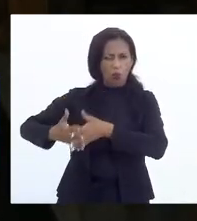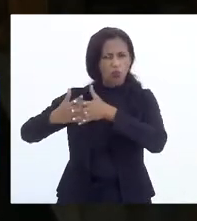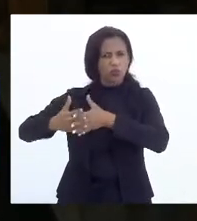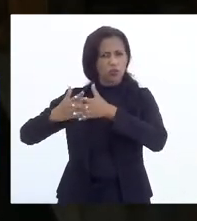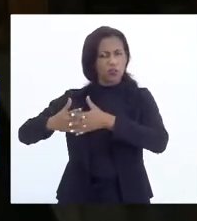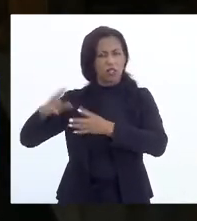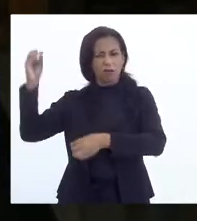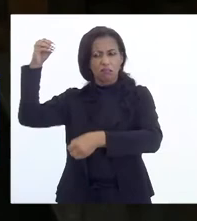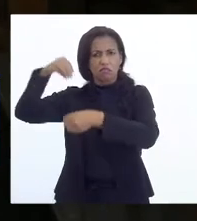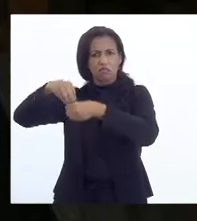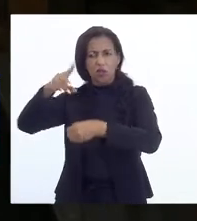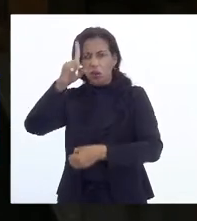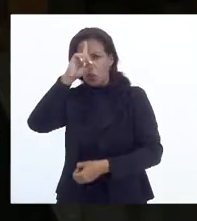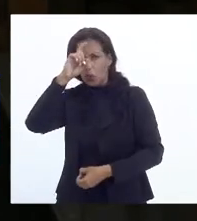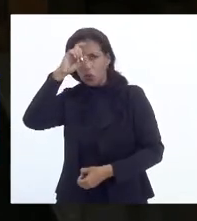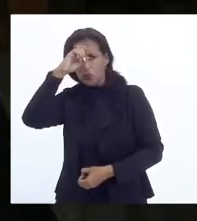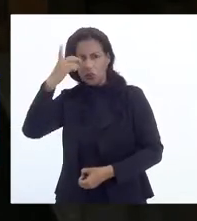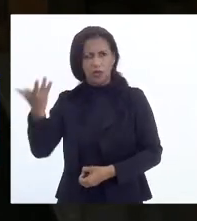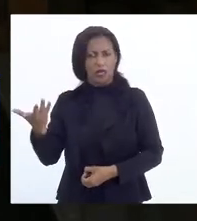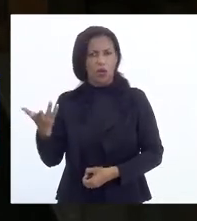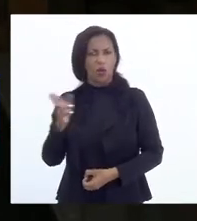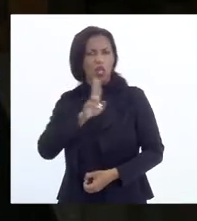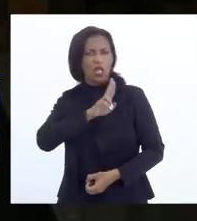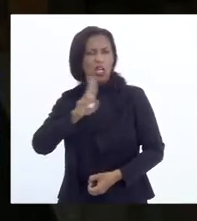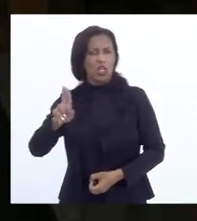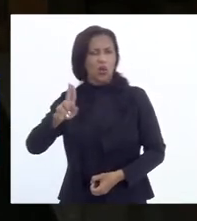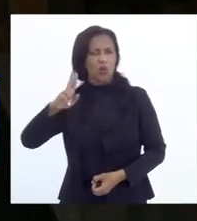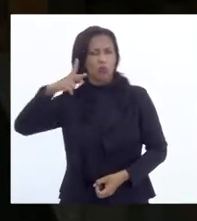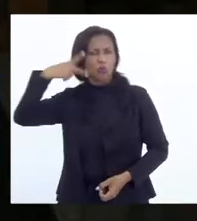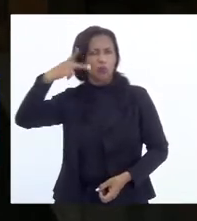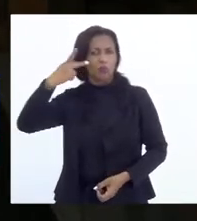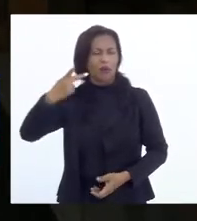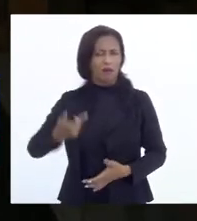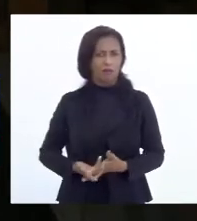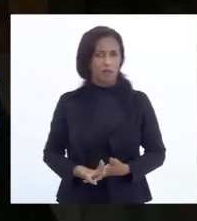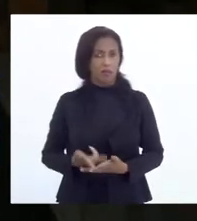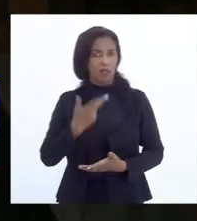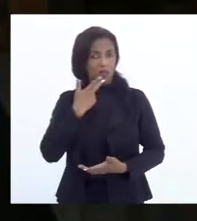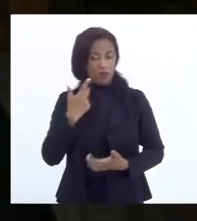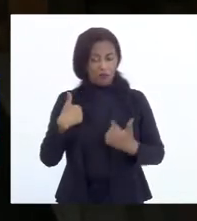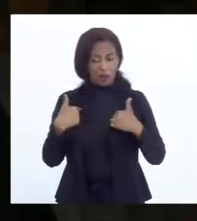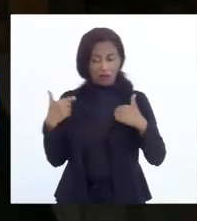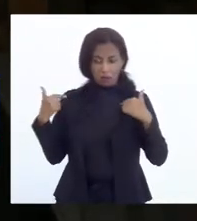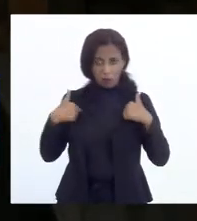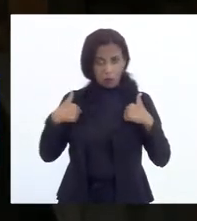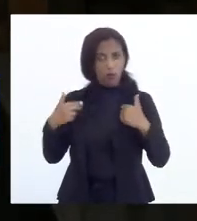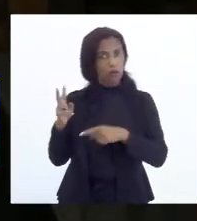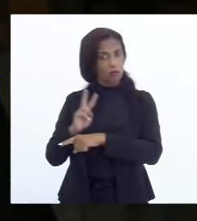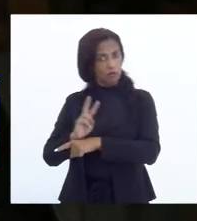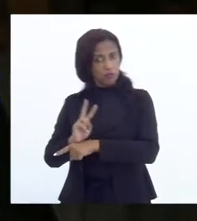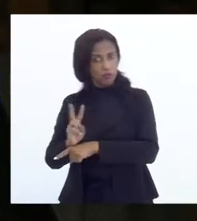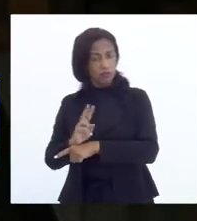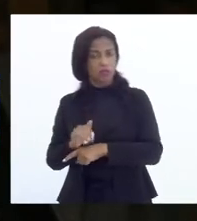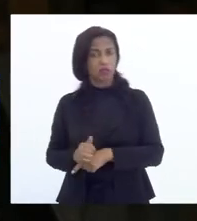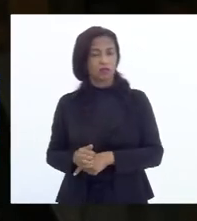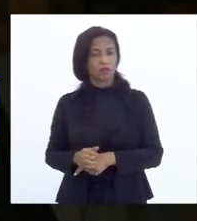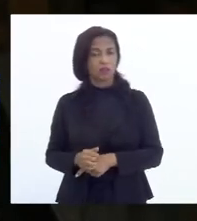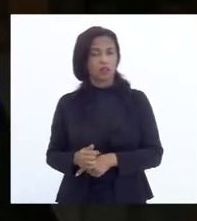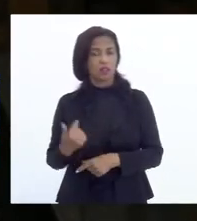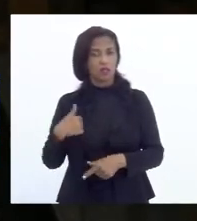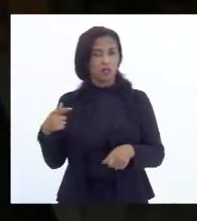ambiente em nome de uma prerrogativa parlamentar fundamental. E eu falo como quem fiscaliza. E como quem fiscaliza,